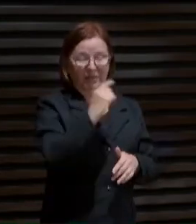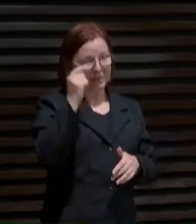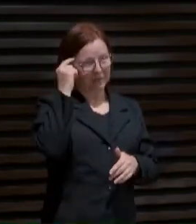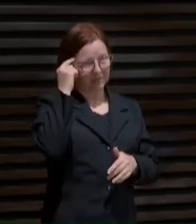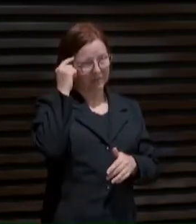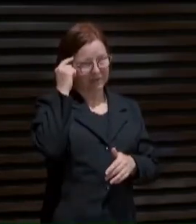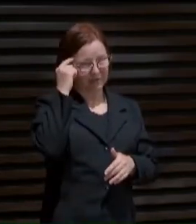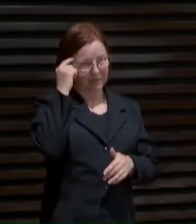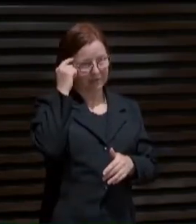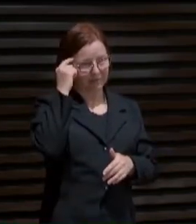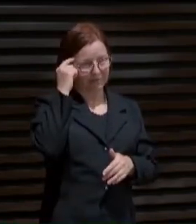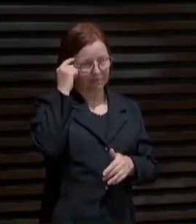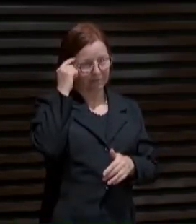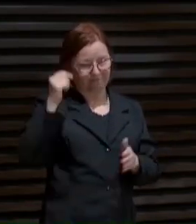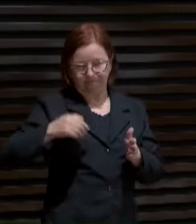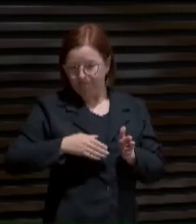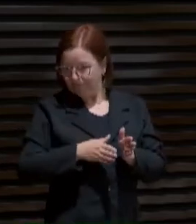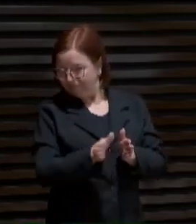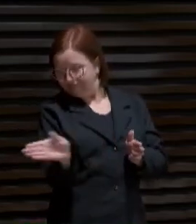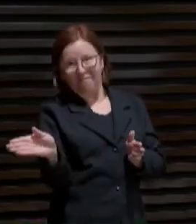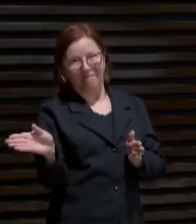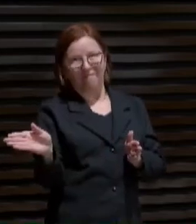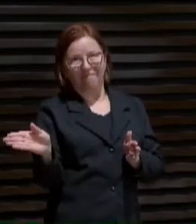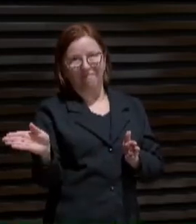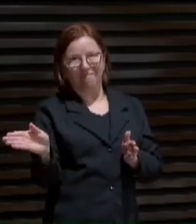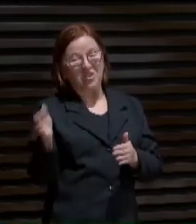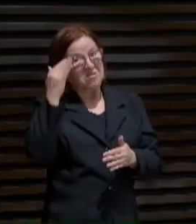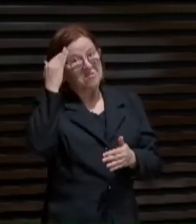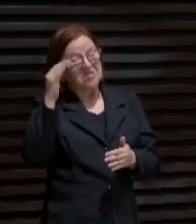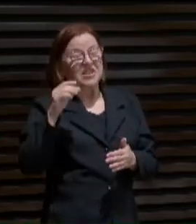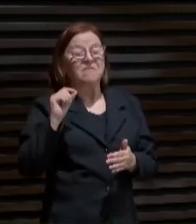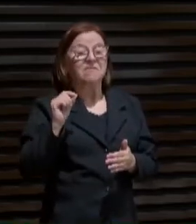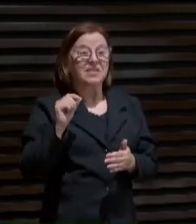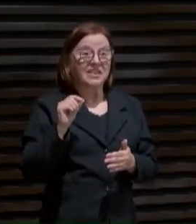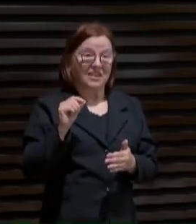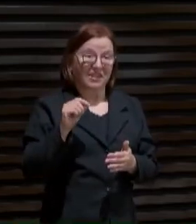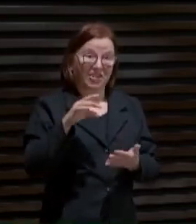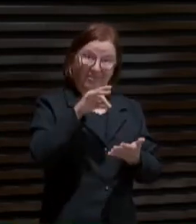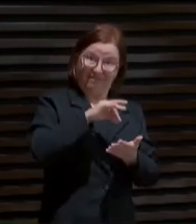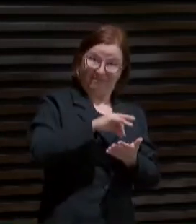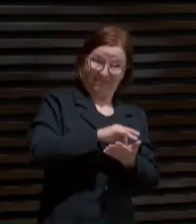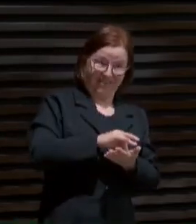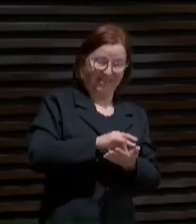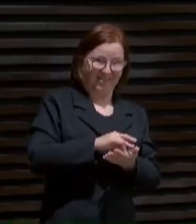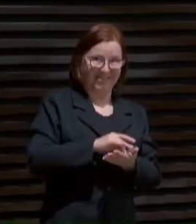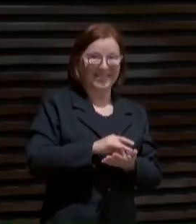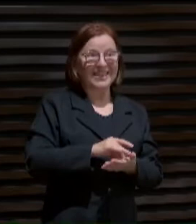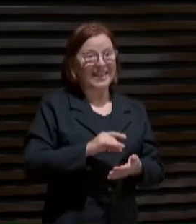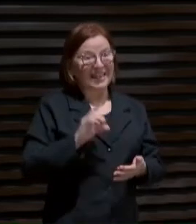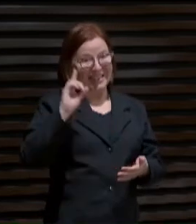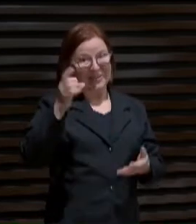está desvirtuada do que é de fato o que Deus quer que nós sejamos